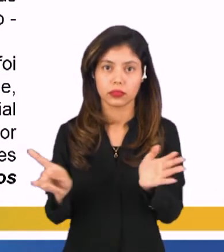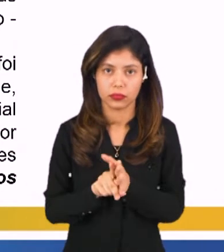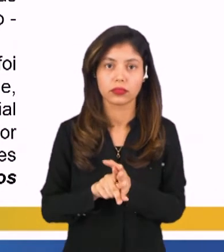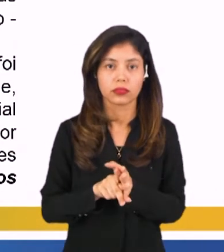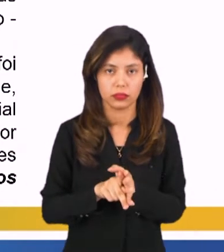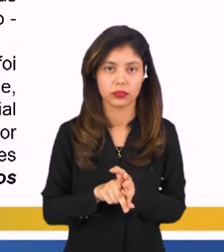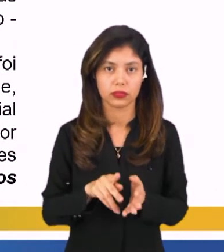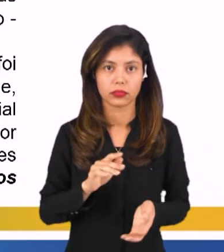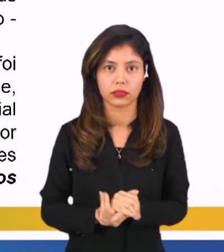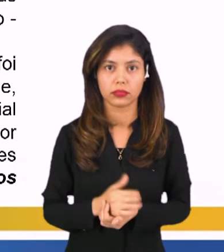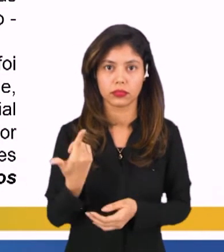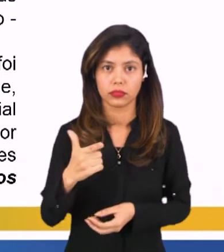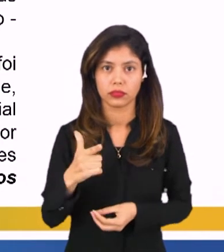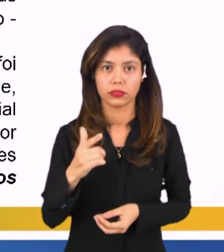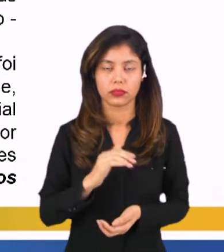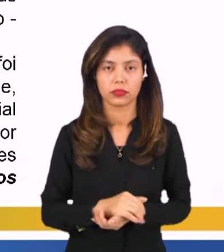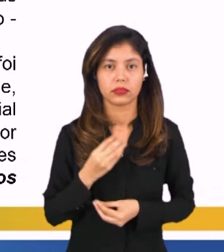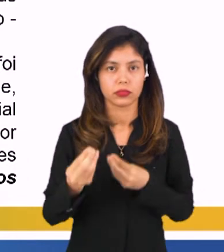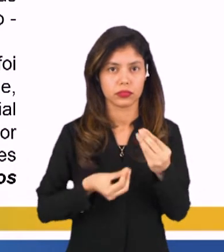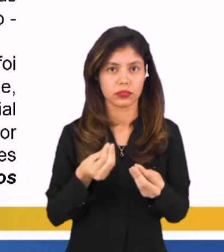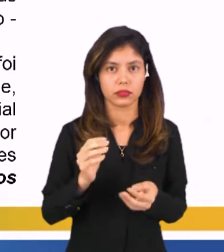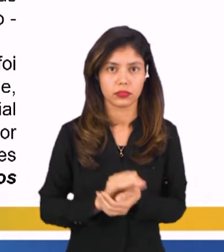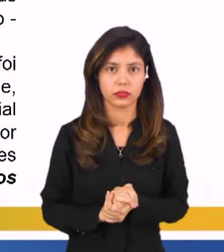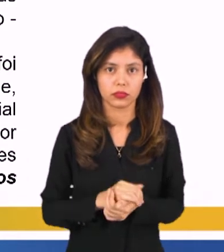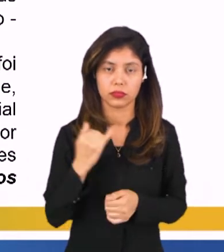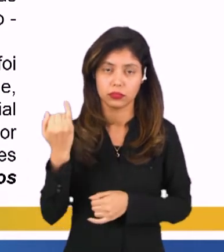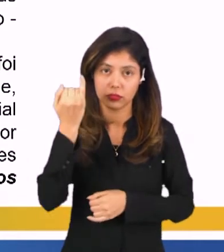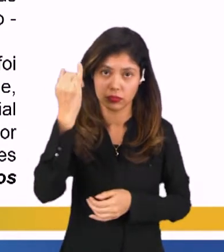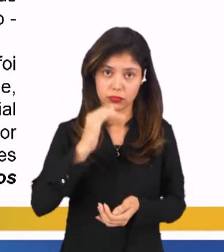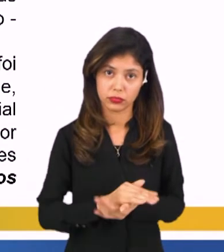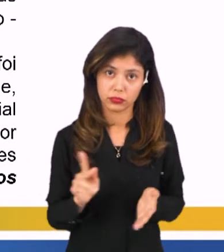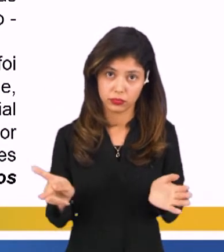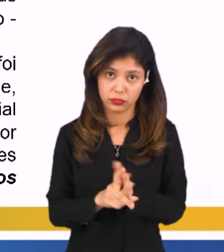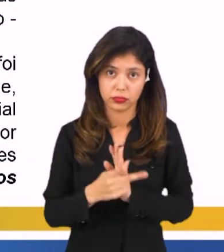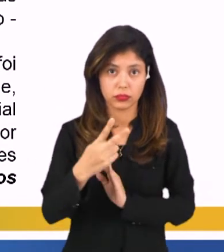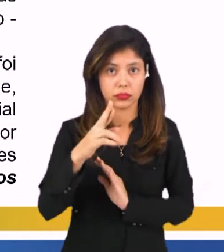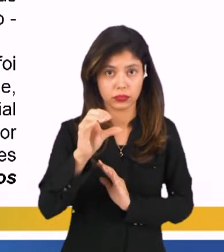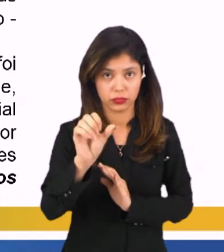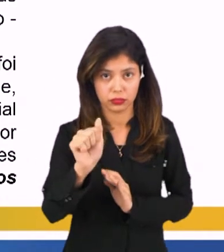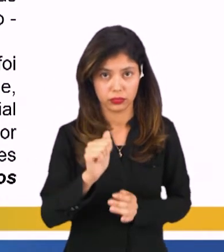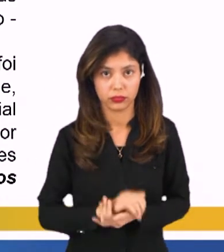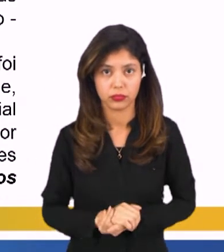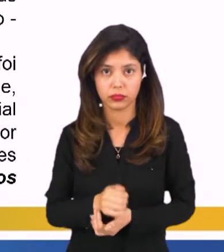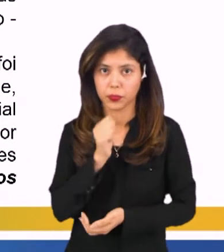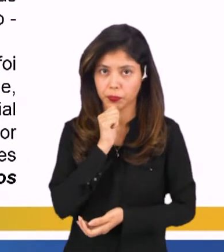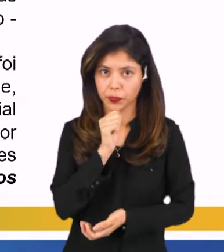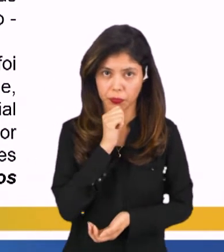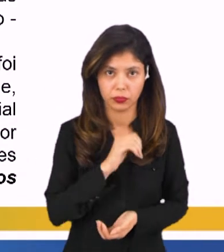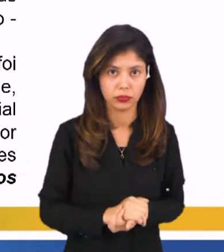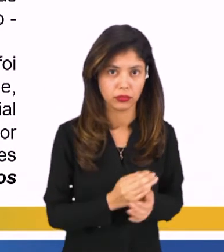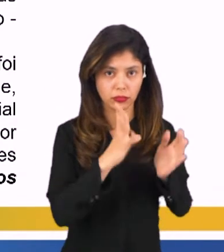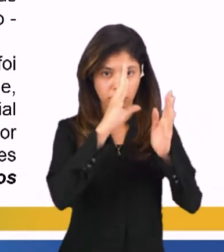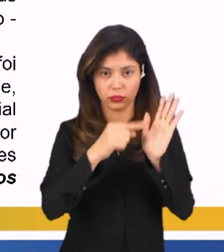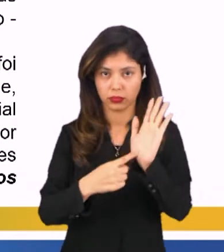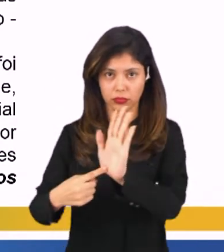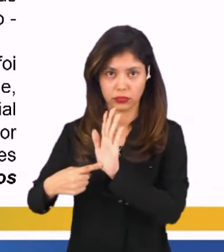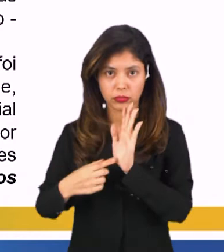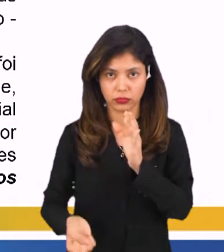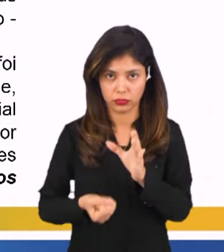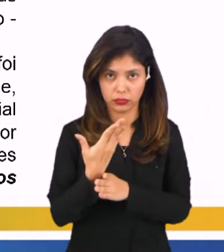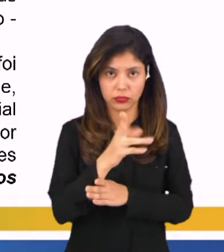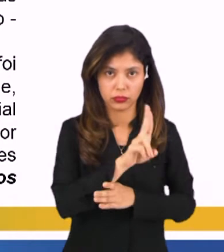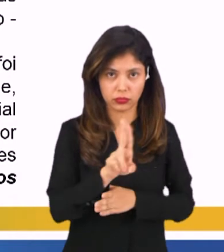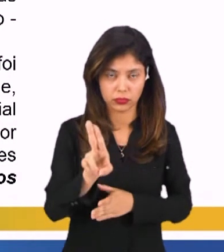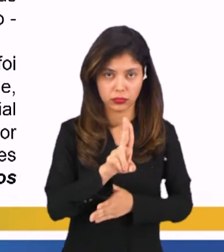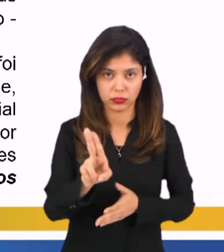tropical. Não bastante ser lição impressionante de prosa, ainda é revelada a origem do